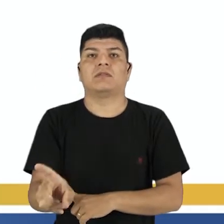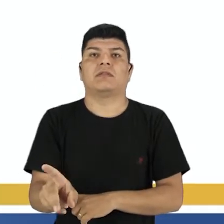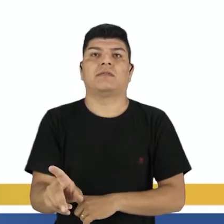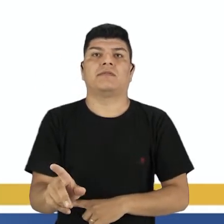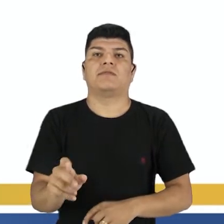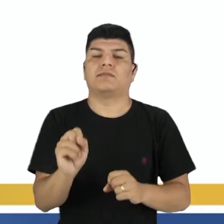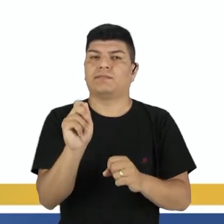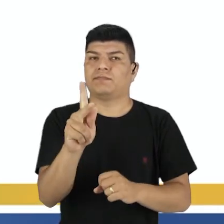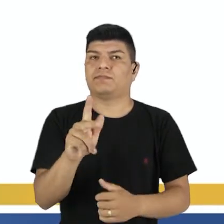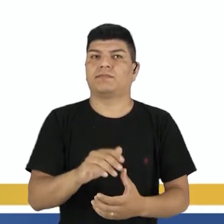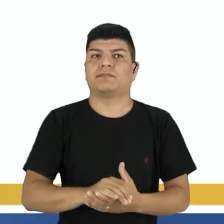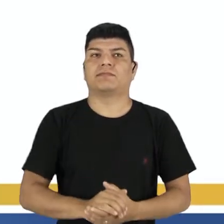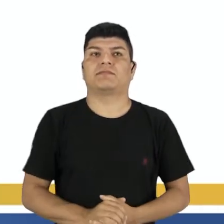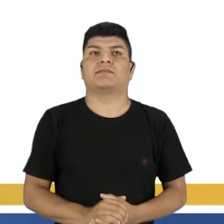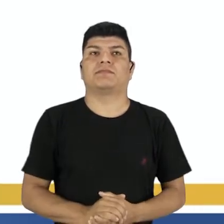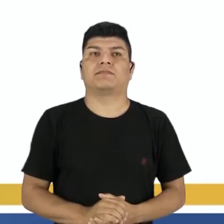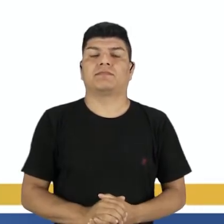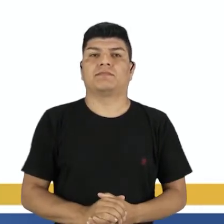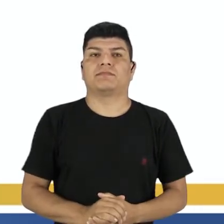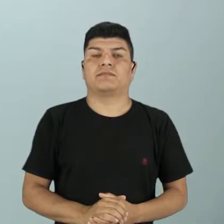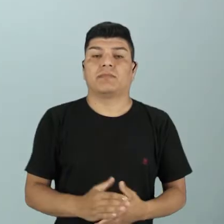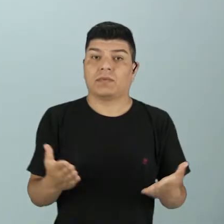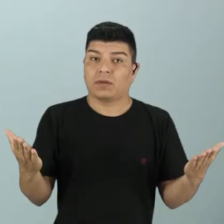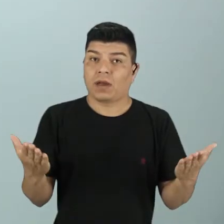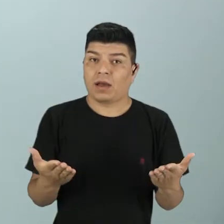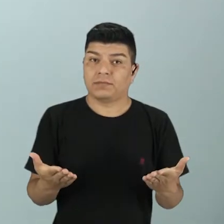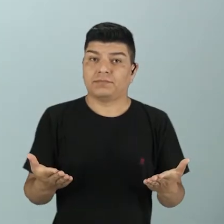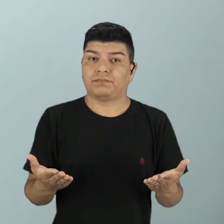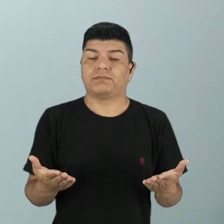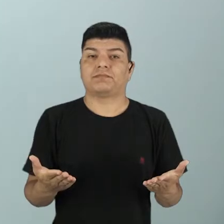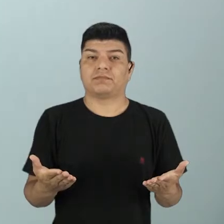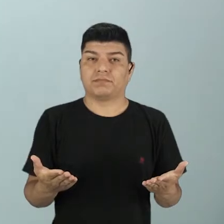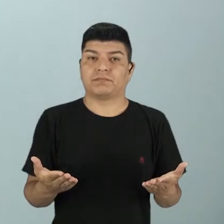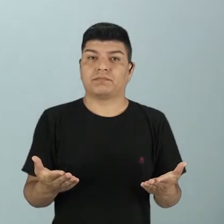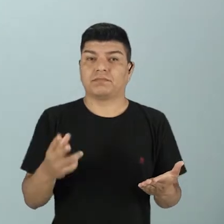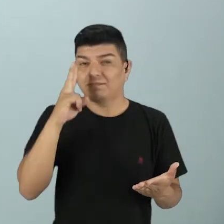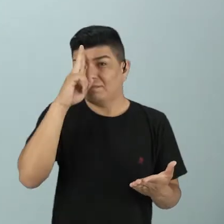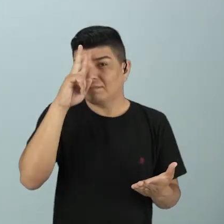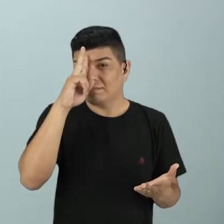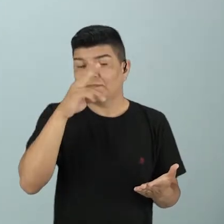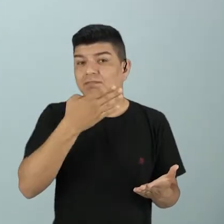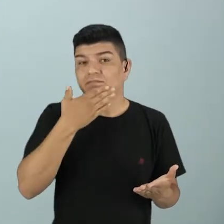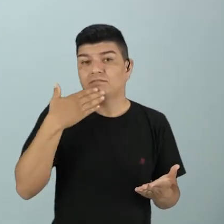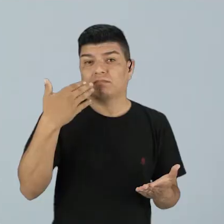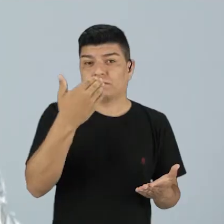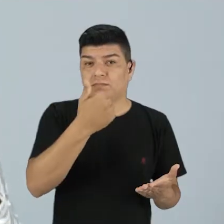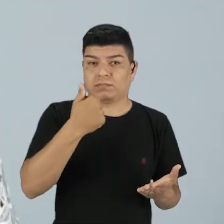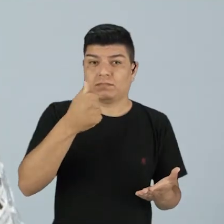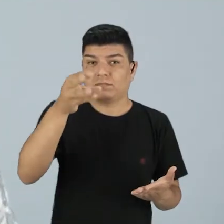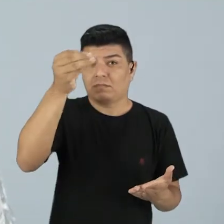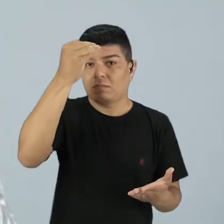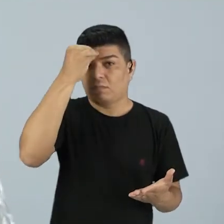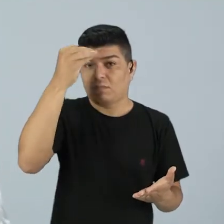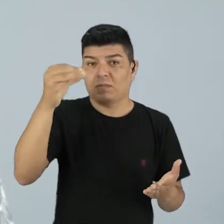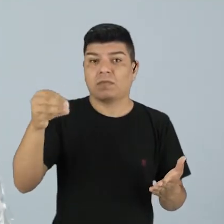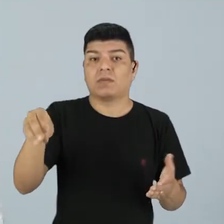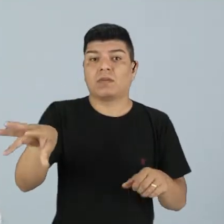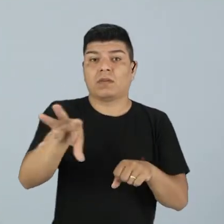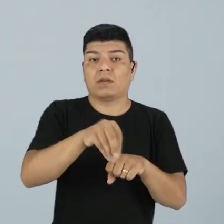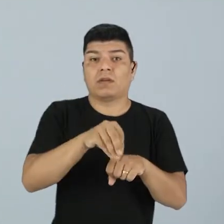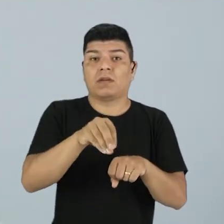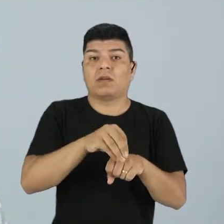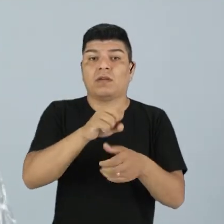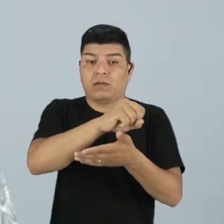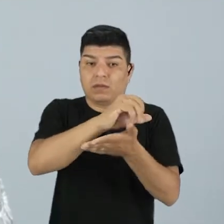quantificador, ok? É isso. Então agora, para a gente relembrar melhor ou fixar melhor esse conhecimento, vamos fazer